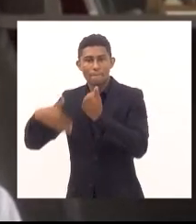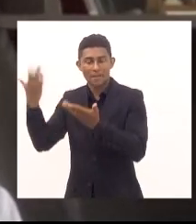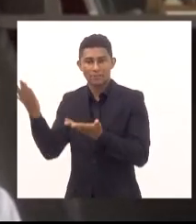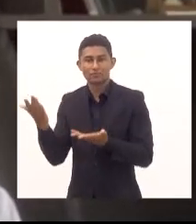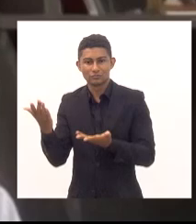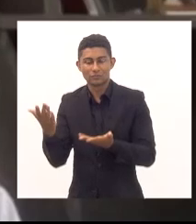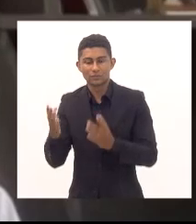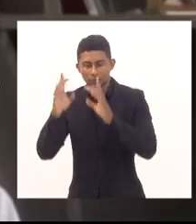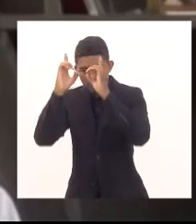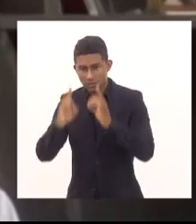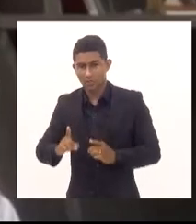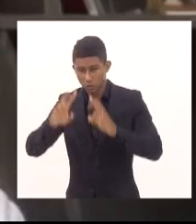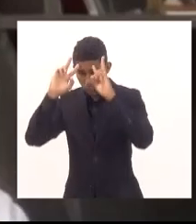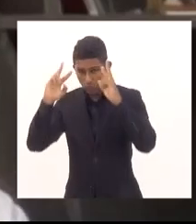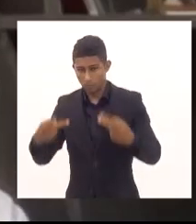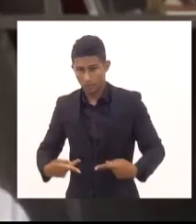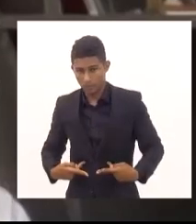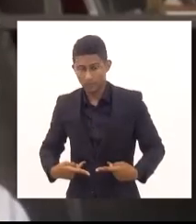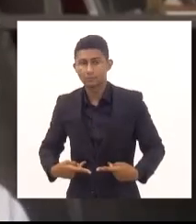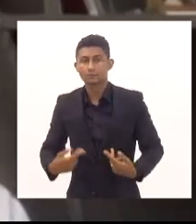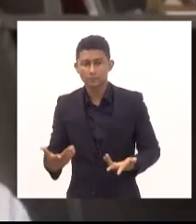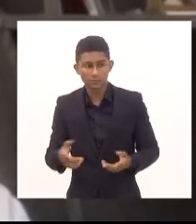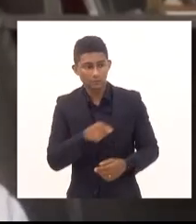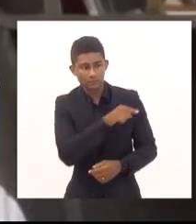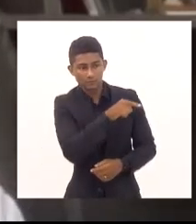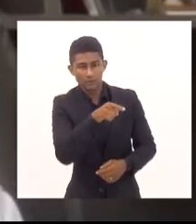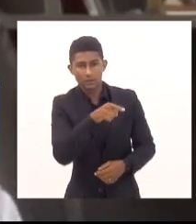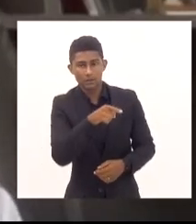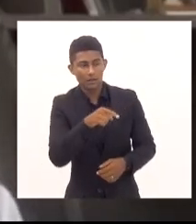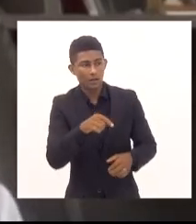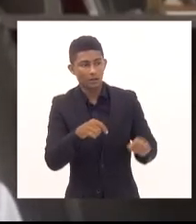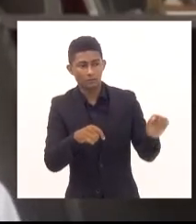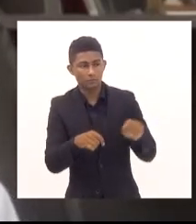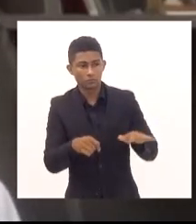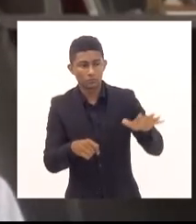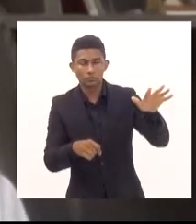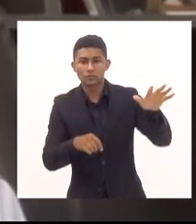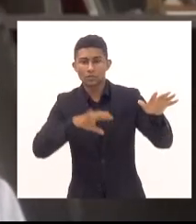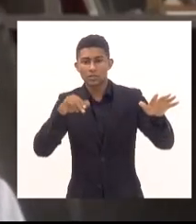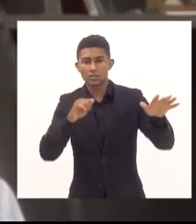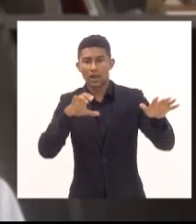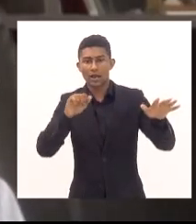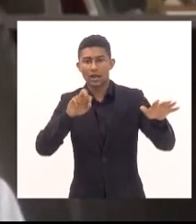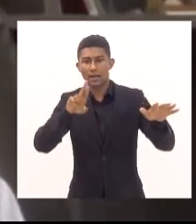e vai beneficiar mulheres das comunidades do Jacarezinho e Muzema.